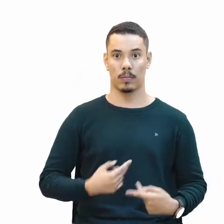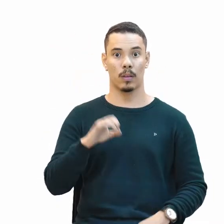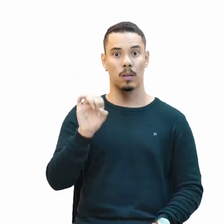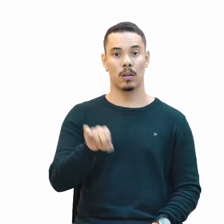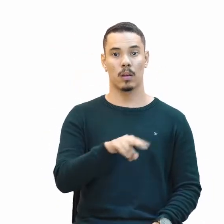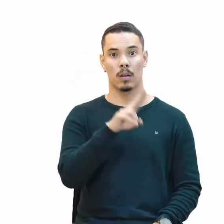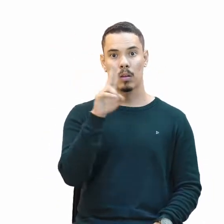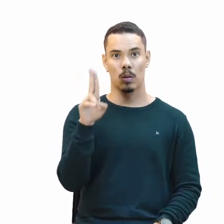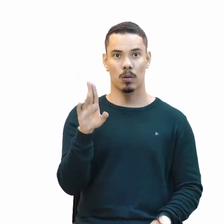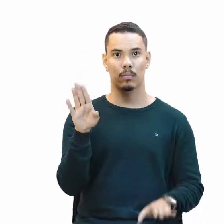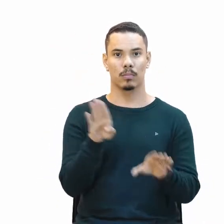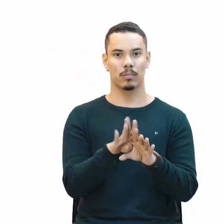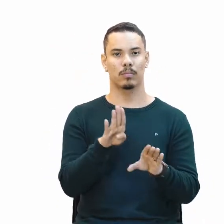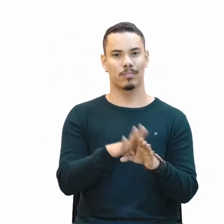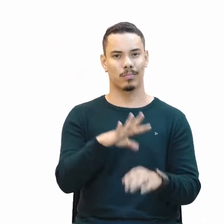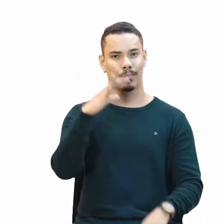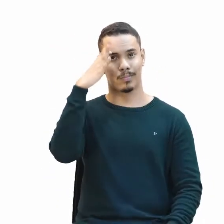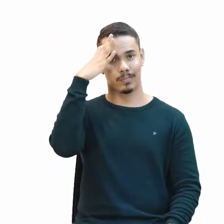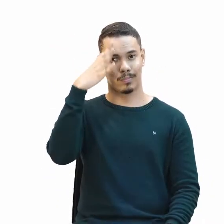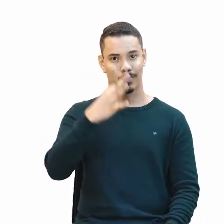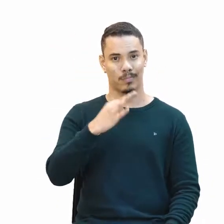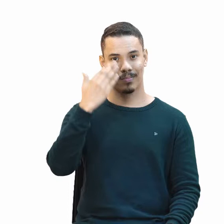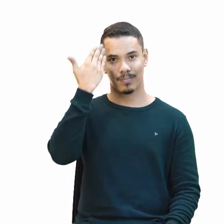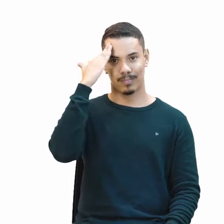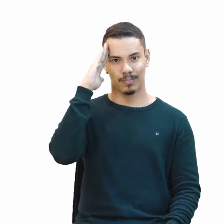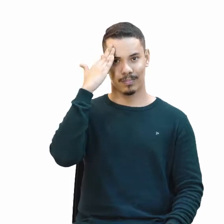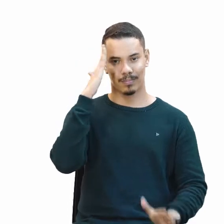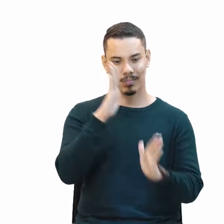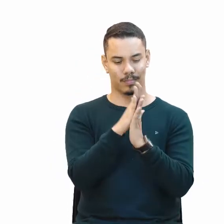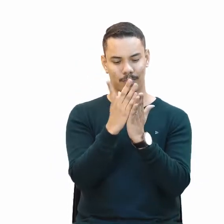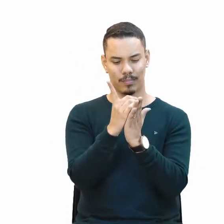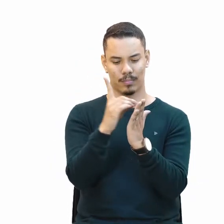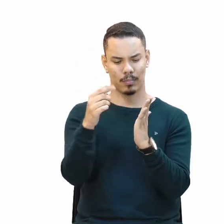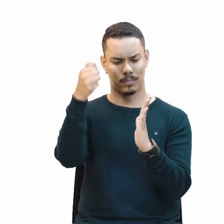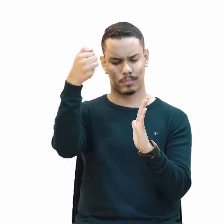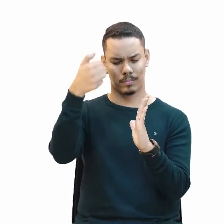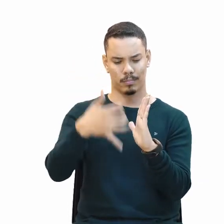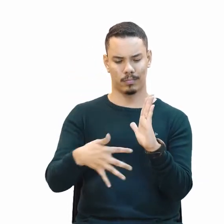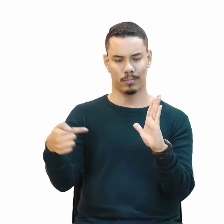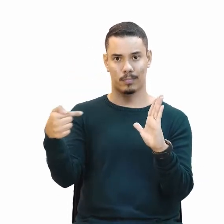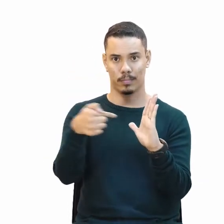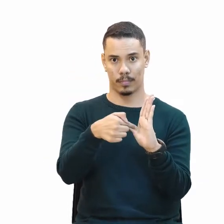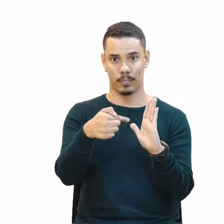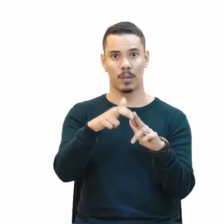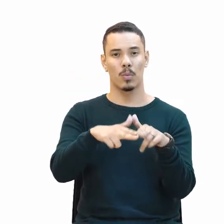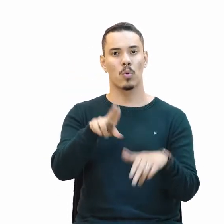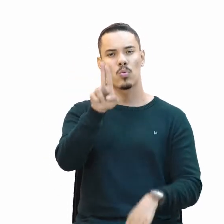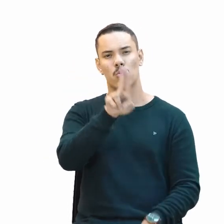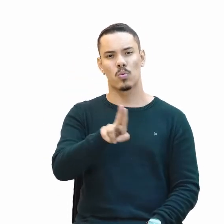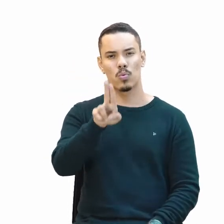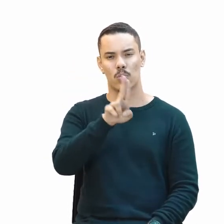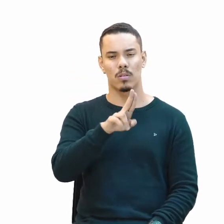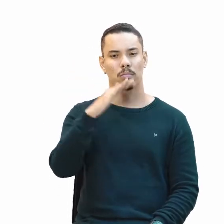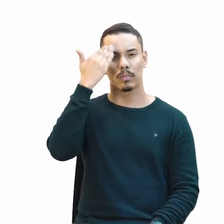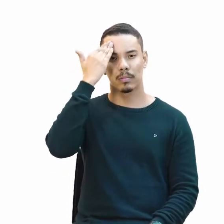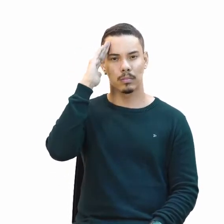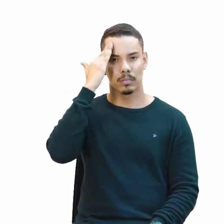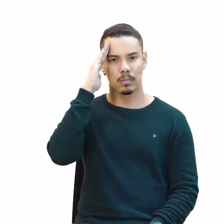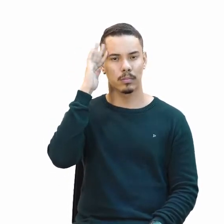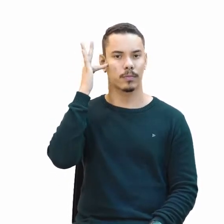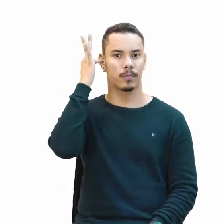suas interpretações das Escrituras Sagradas. Então, mesmo utilizando toda a interpretação